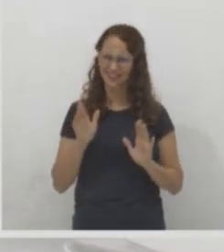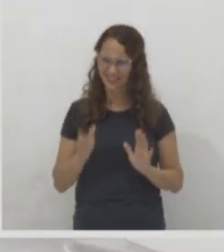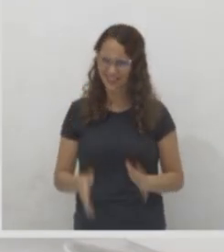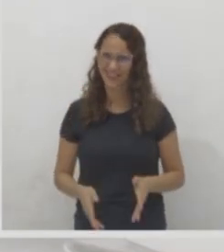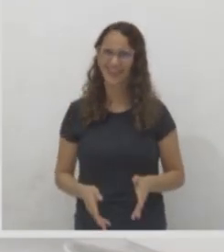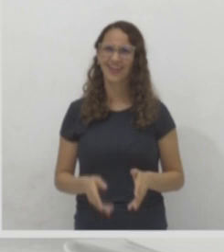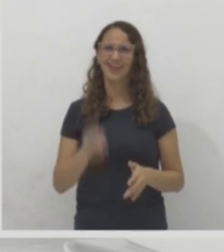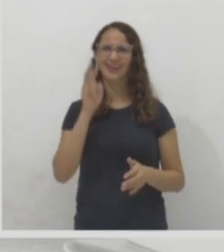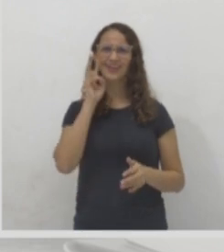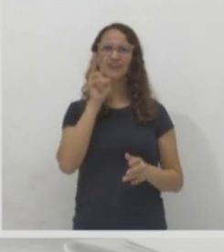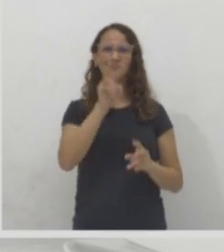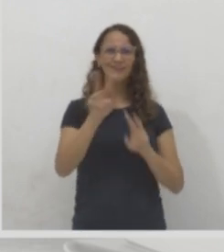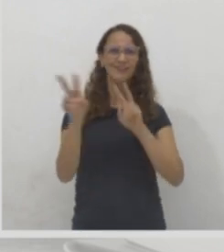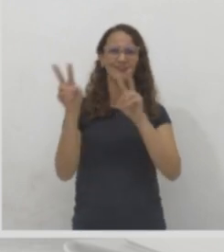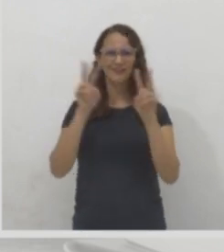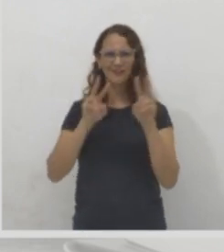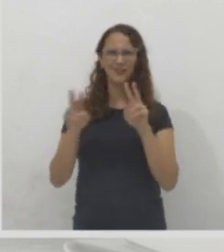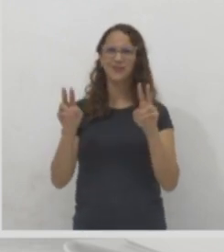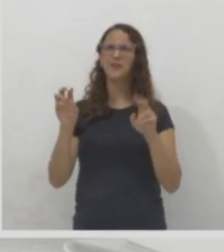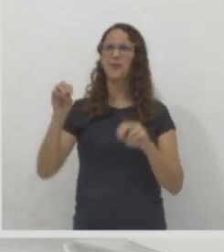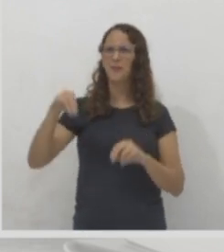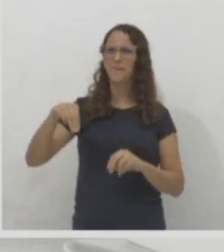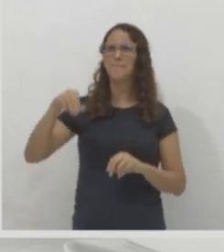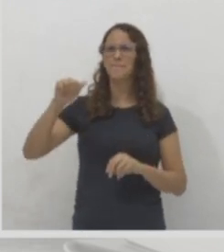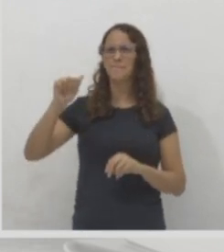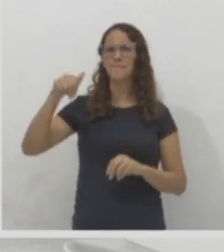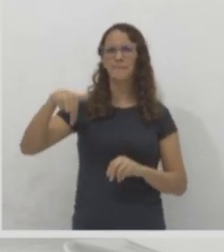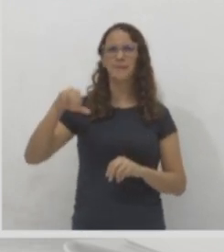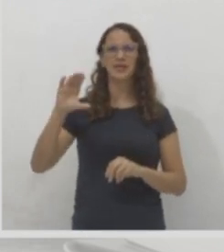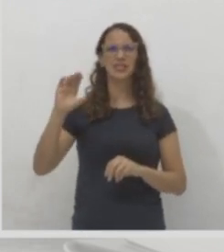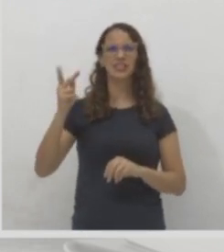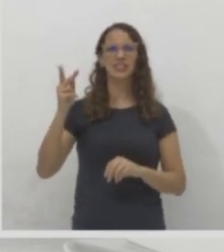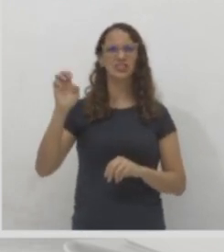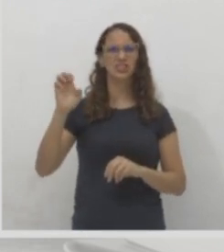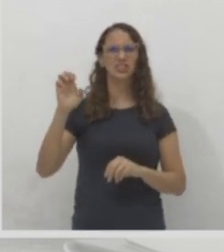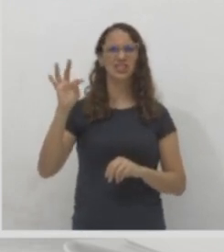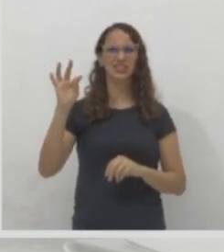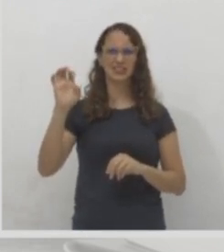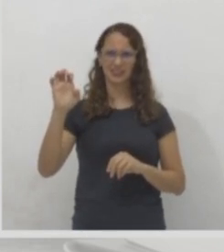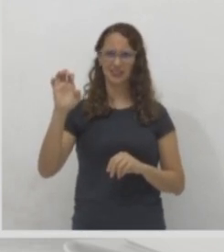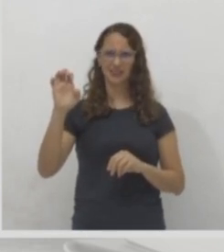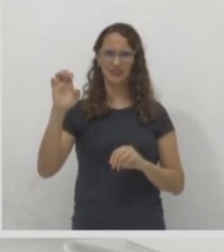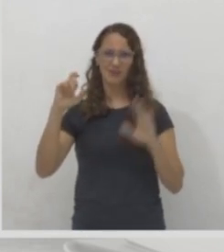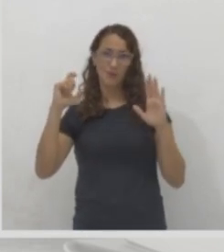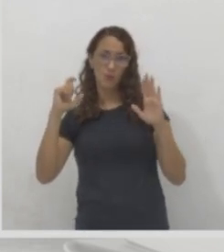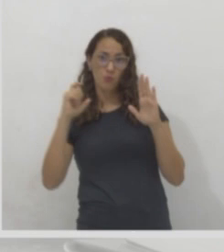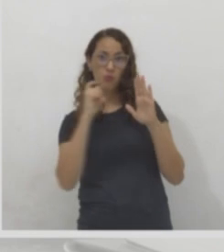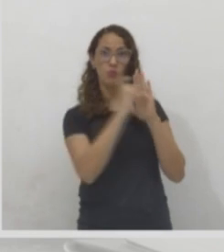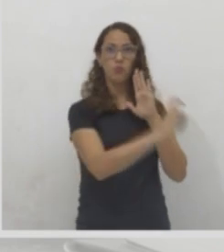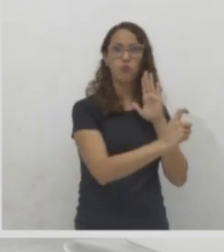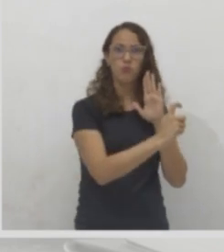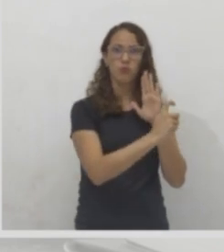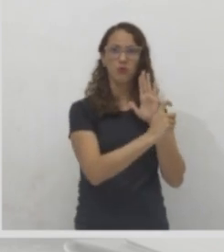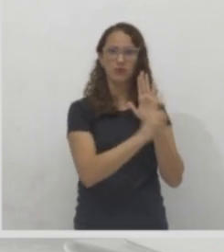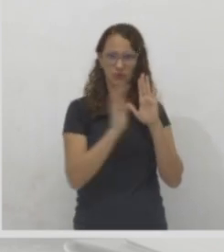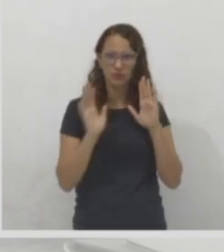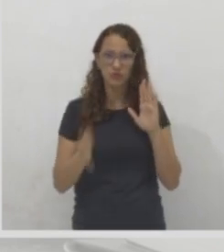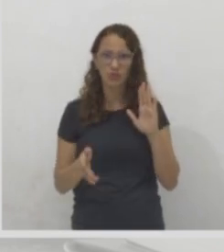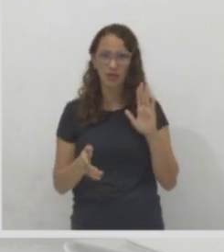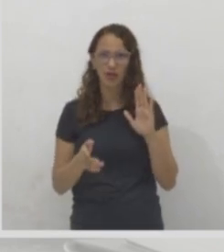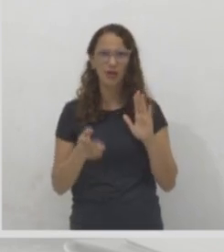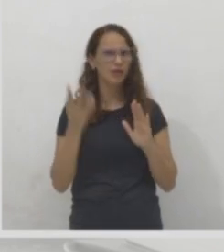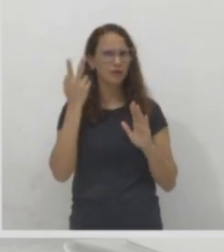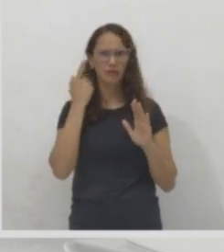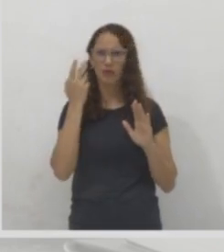viram uma manchete. Vocês já leram uma manchete, não é mesmo? É algo bem